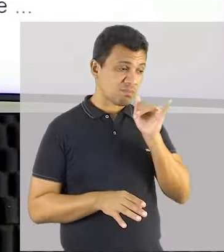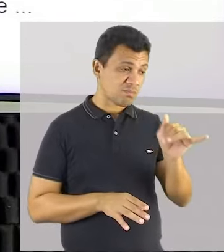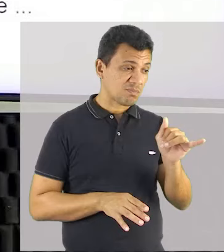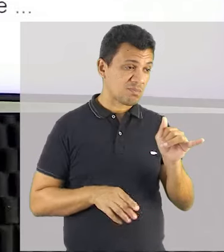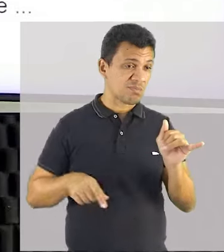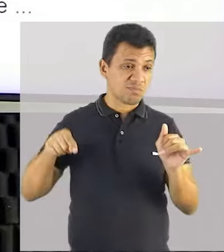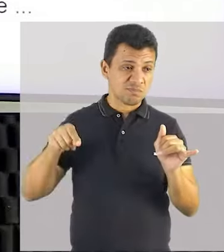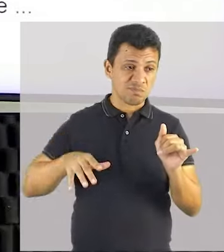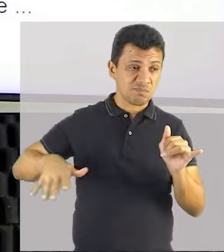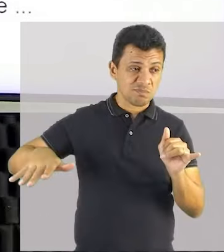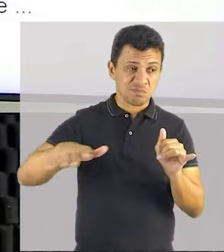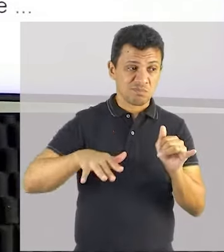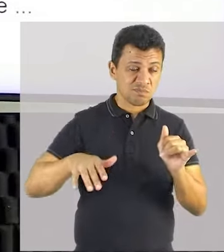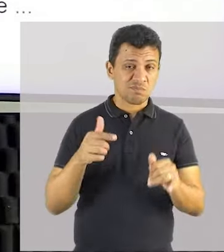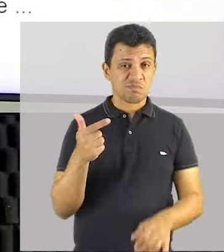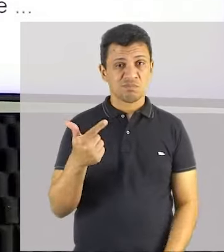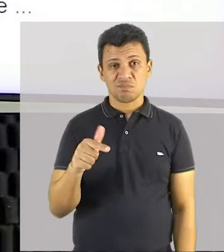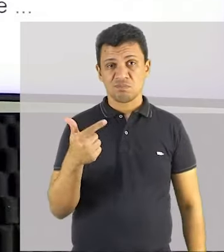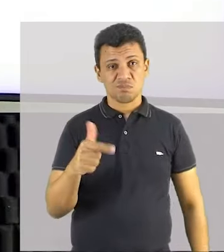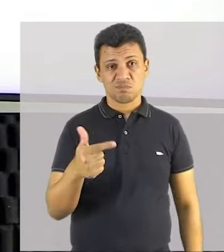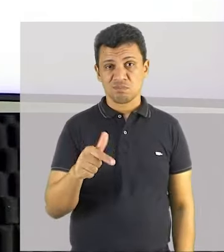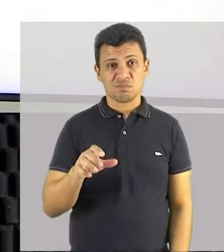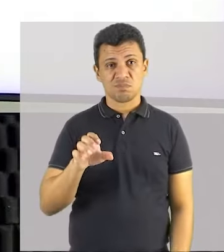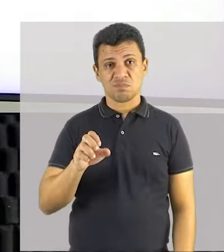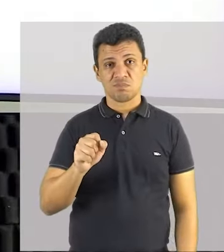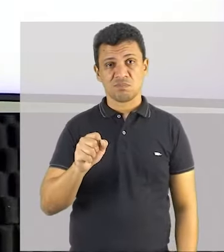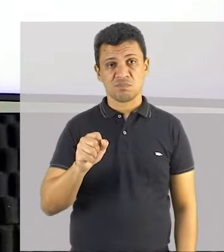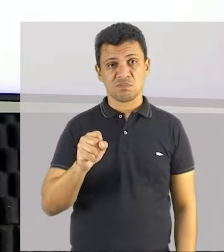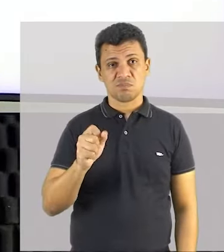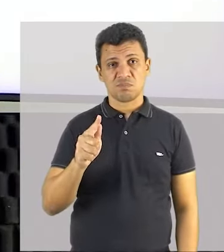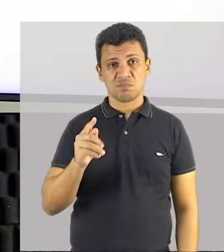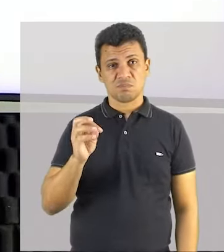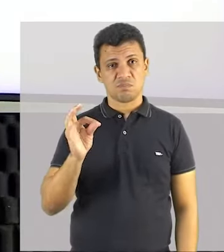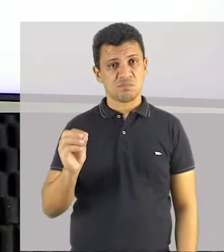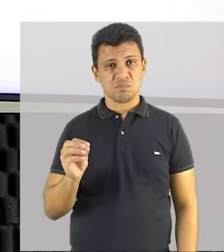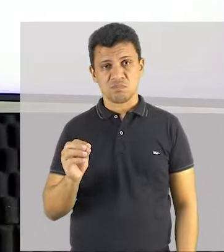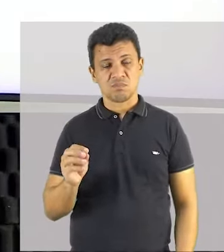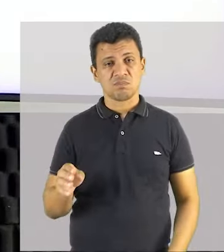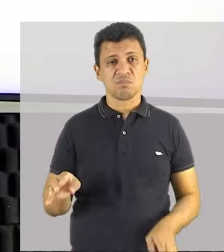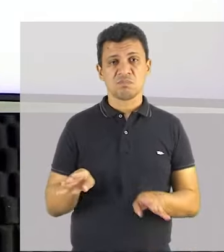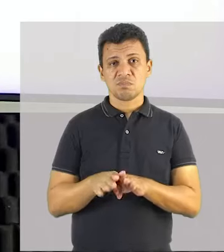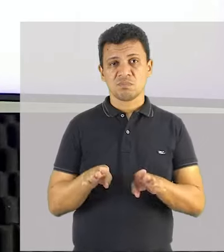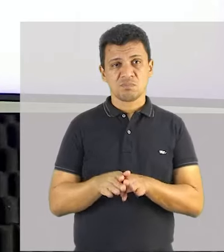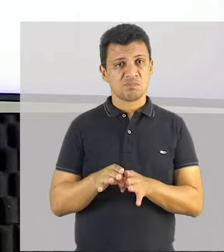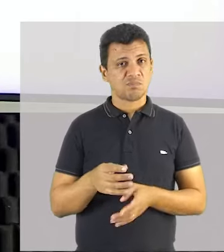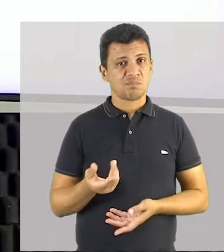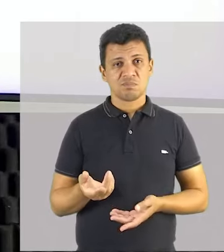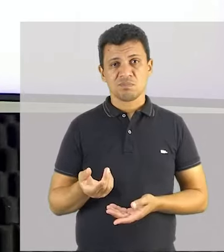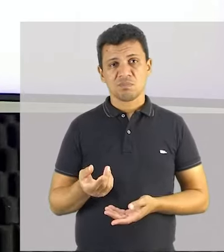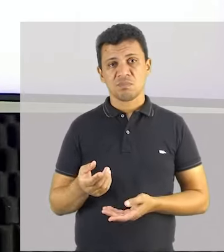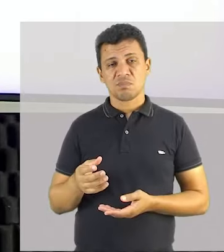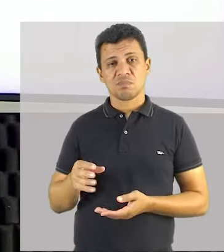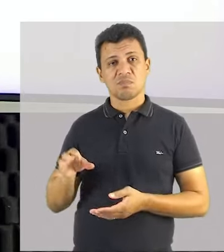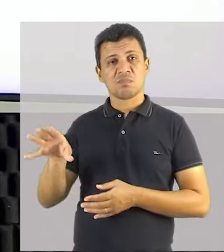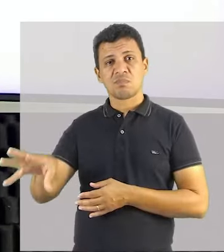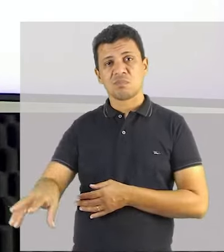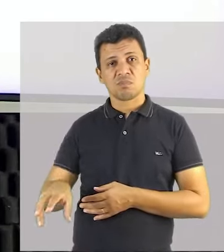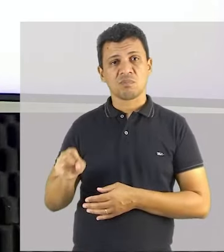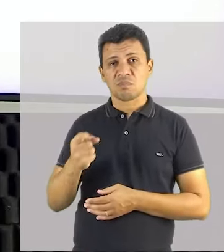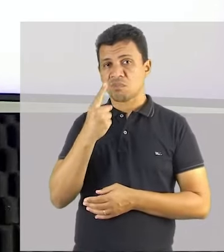localidade não há rede de esgoto e drenagem de águas pluviais e que a coleta de lixo é